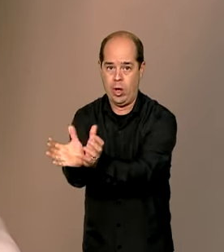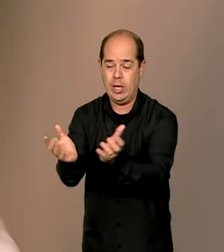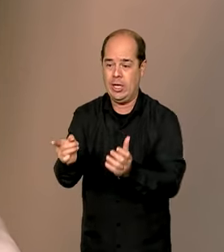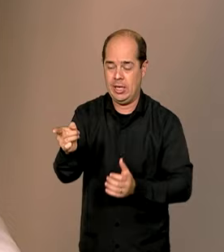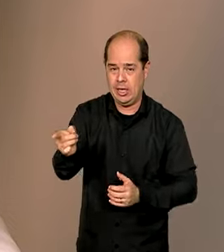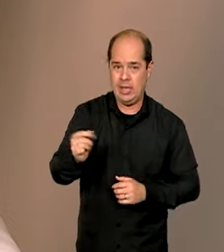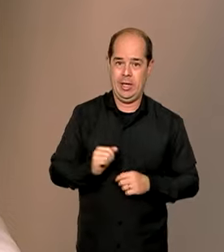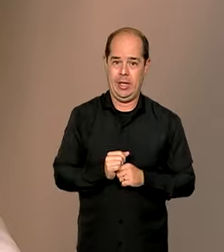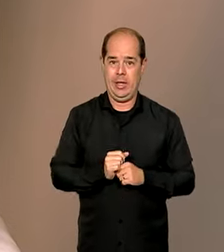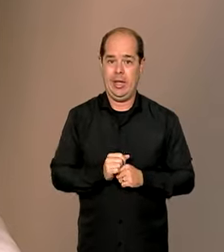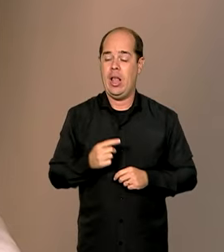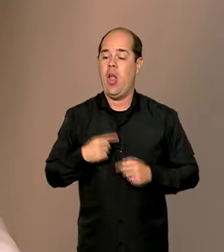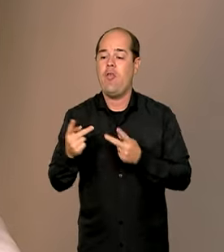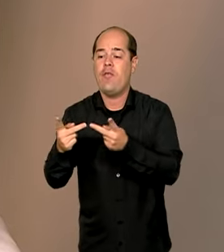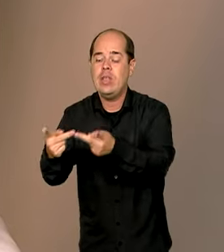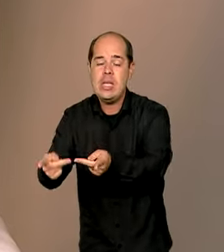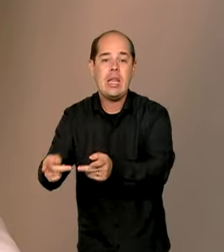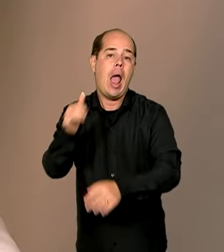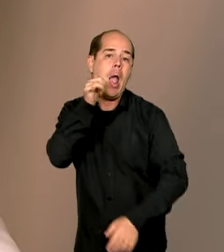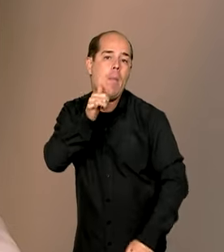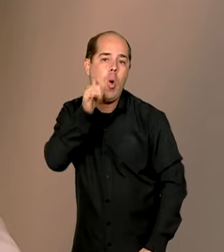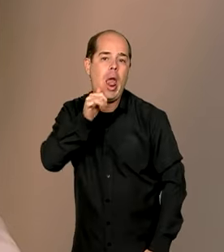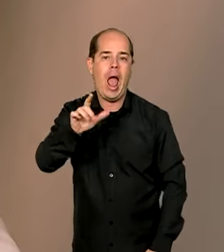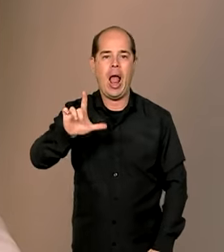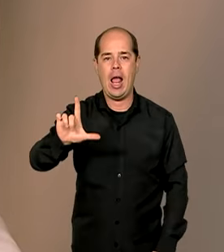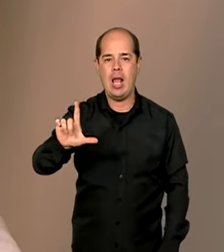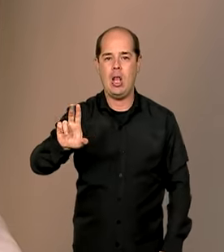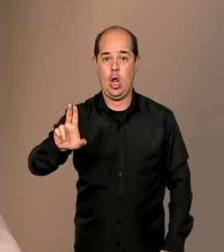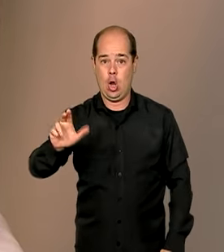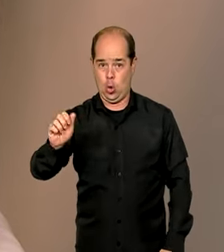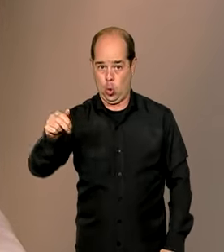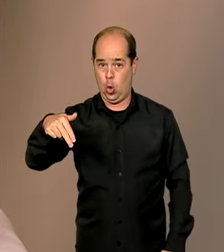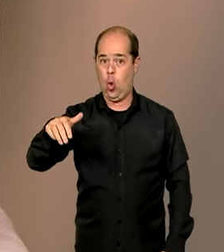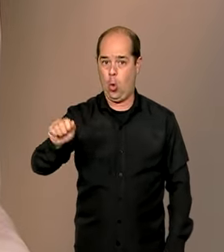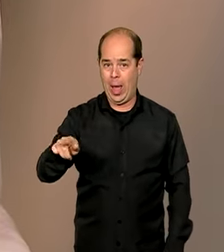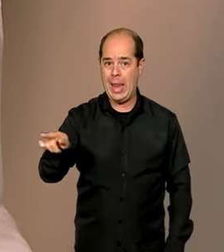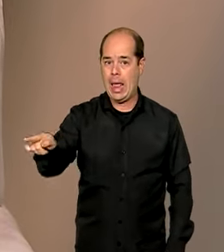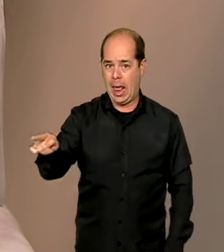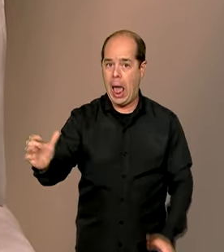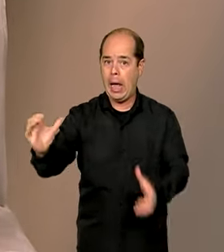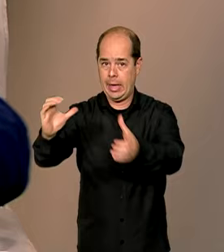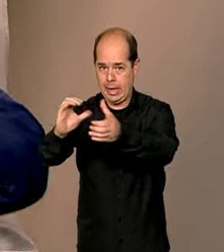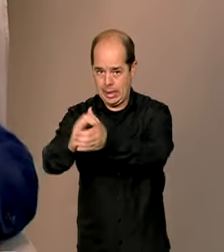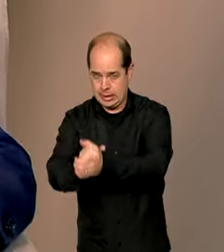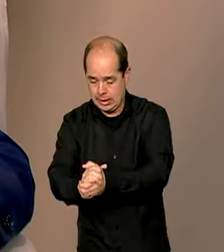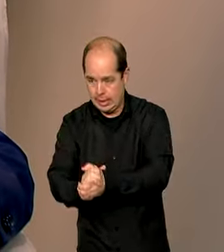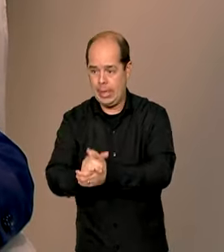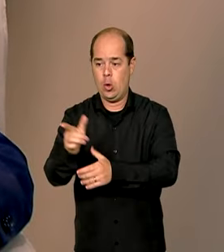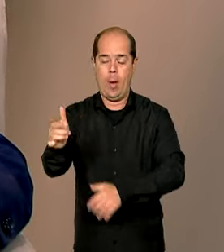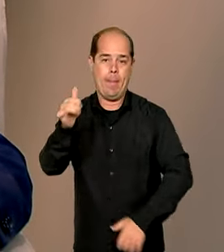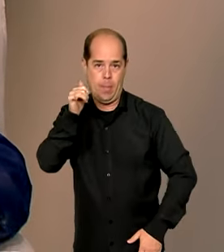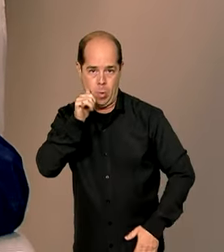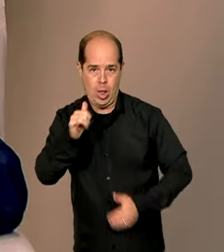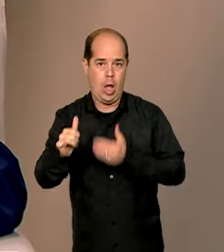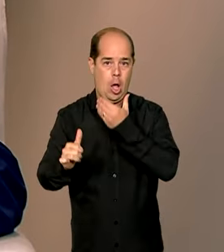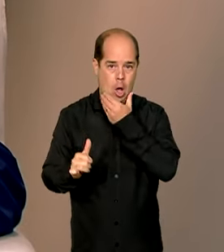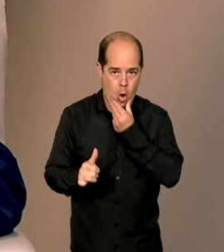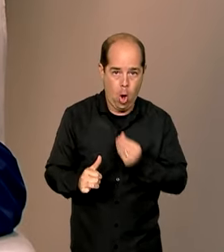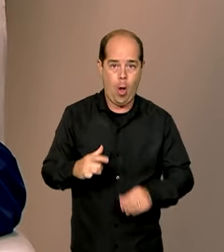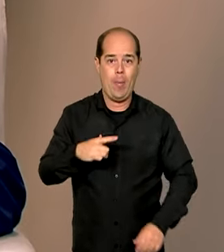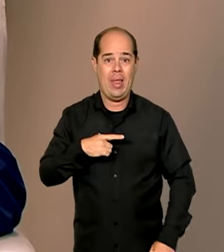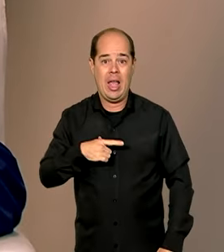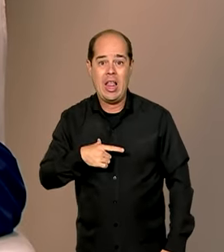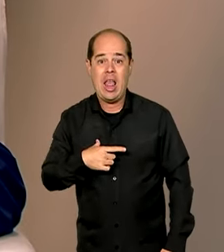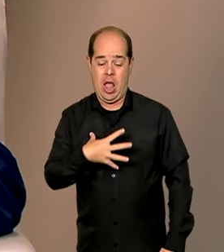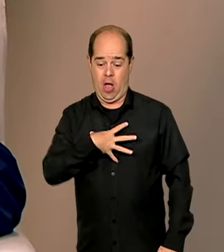casa de Dona Luana. Essa mulher, ela é casada, ela e o esposo, 12 filhos e filhas,